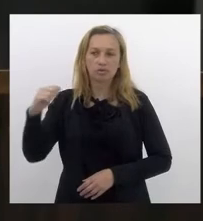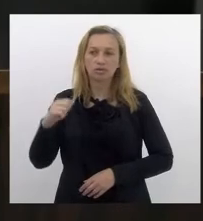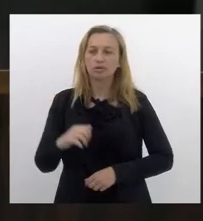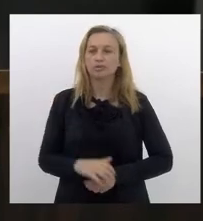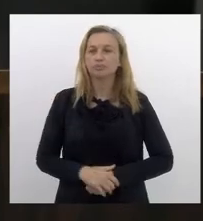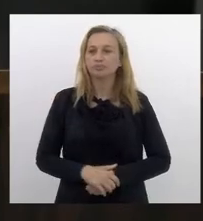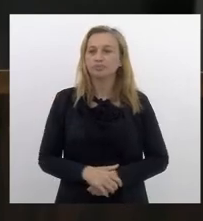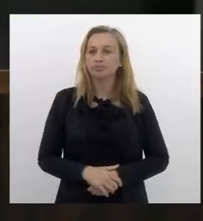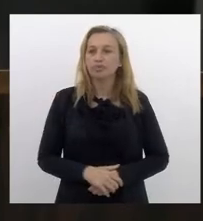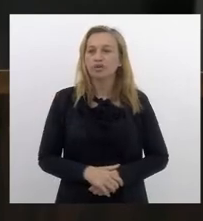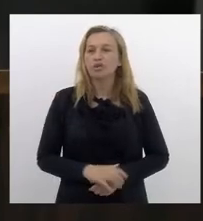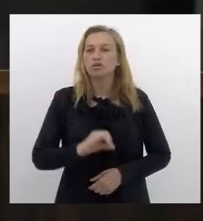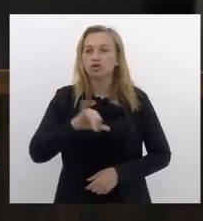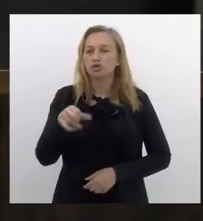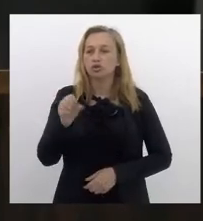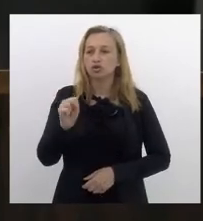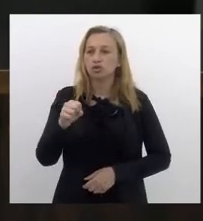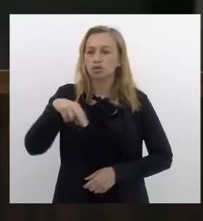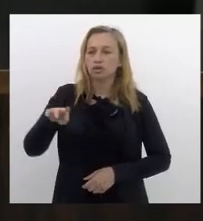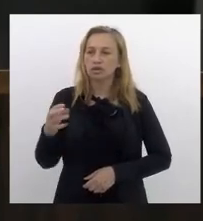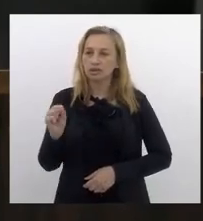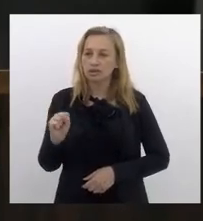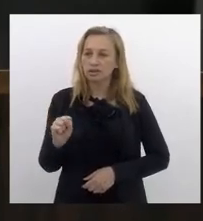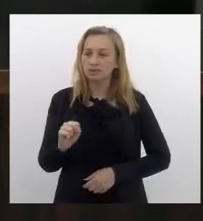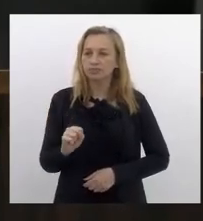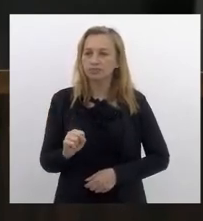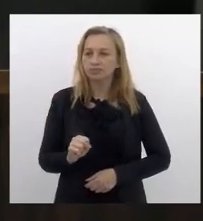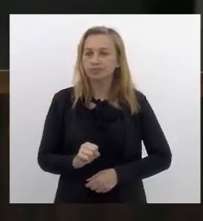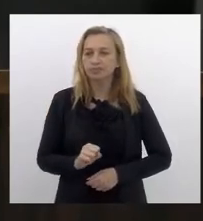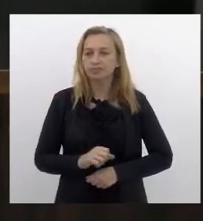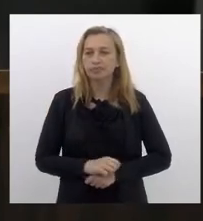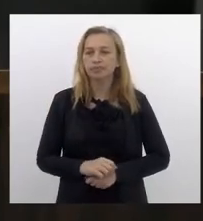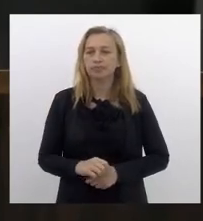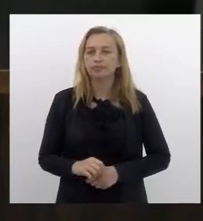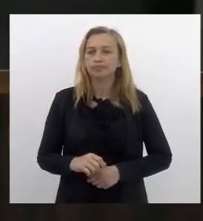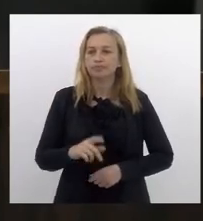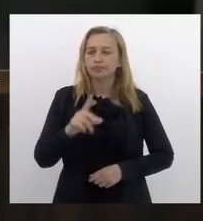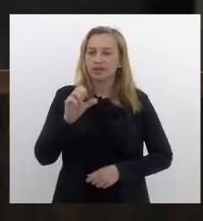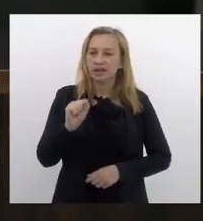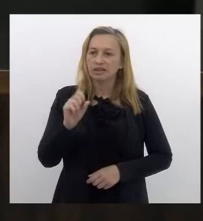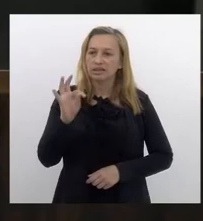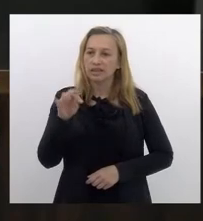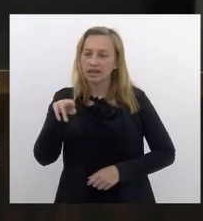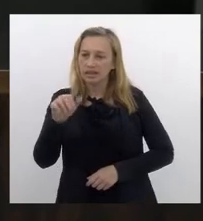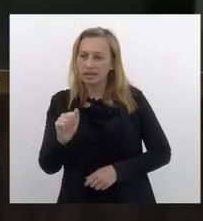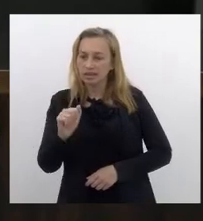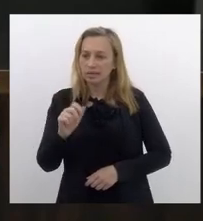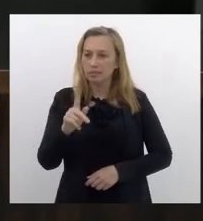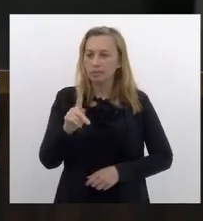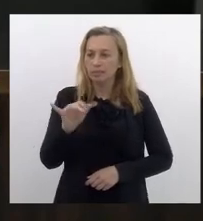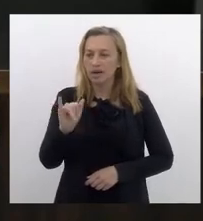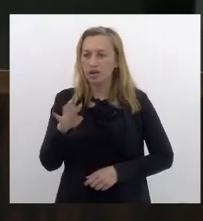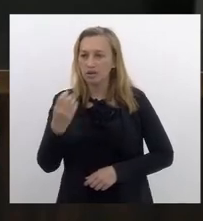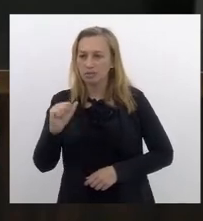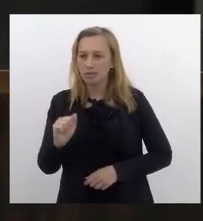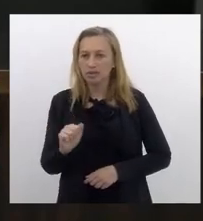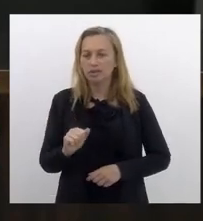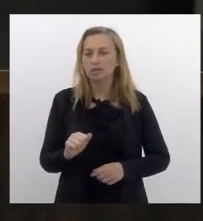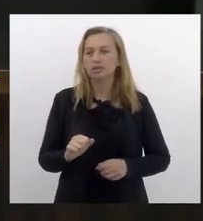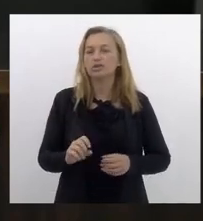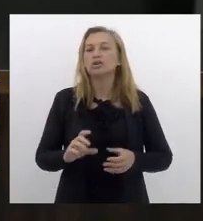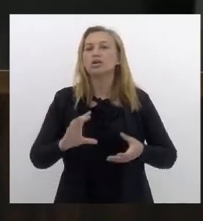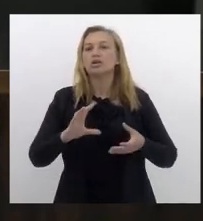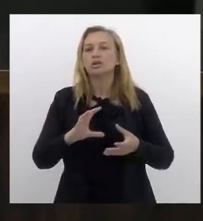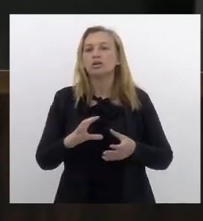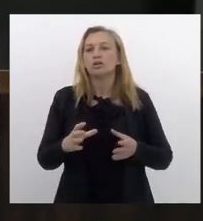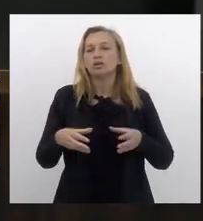diploma ao senhor Jonas Alexandre de Lima e Silva, atleta guia da equipe paralímpica. Pendendo de pareceres das comissões, da